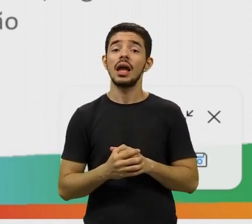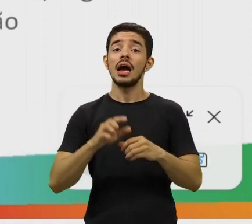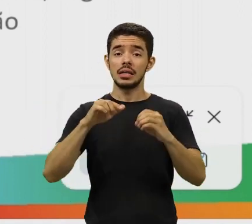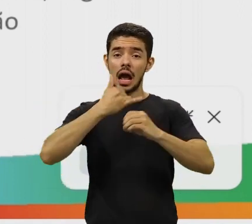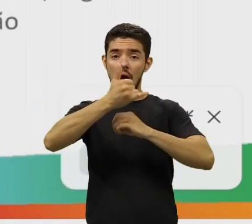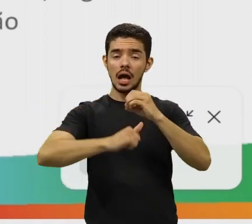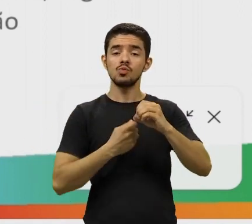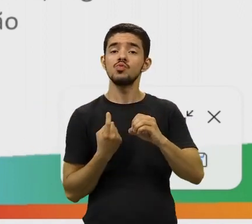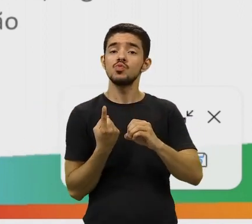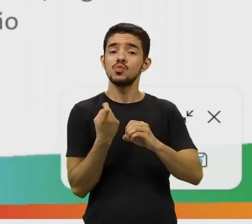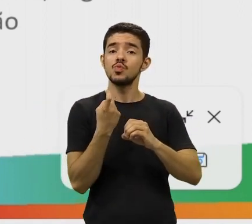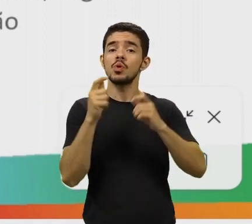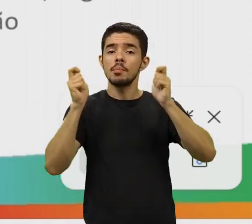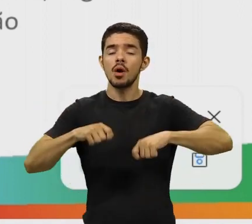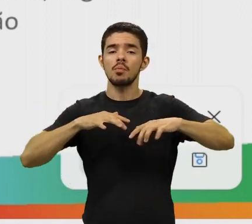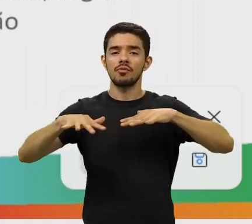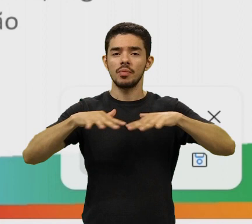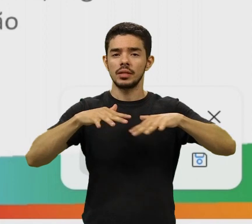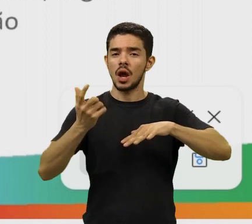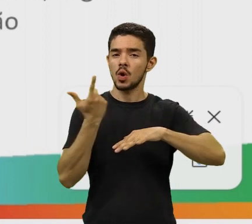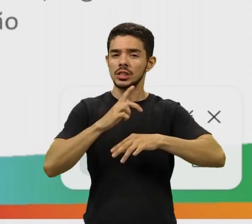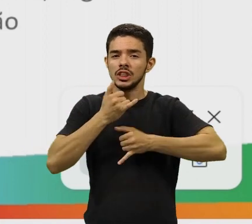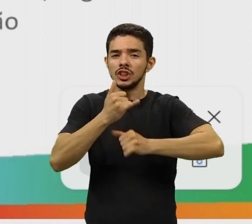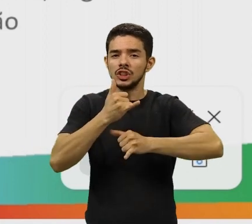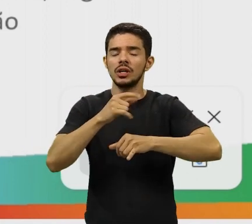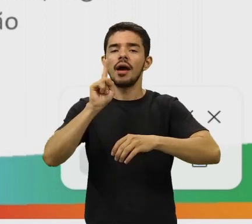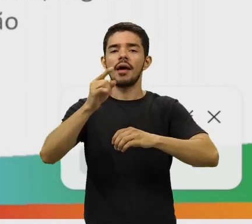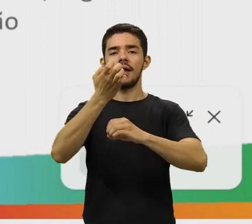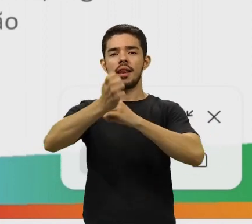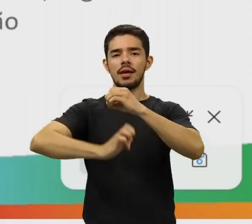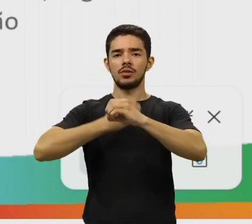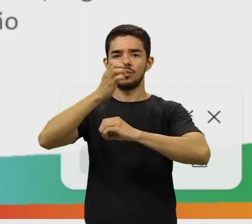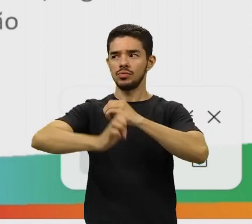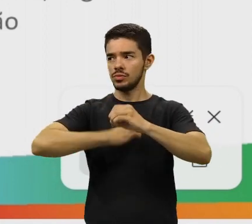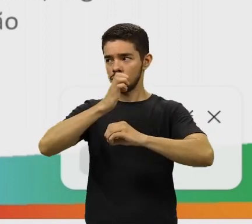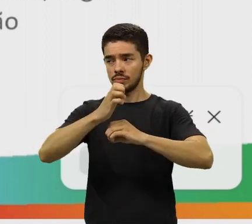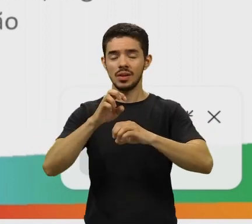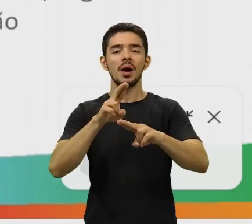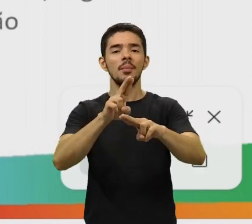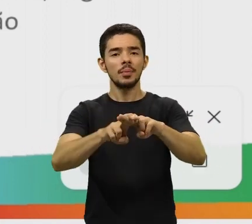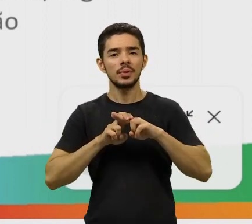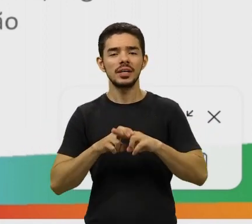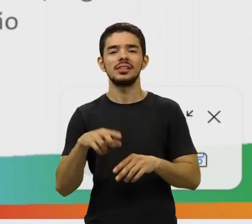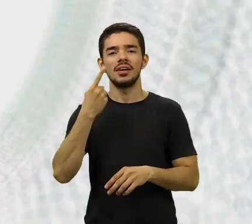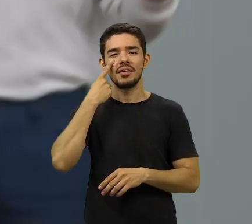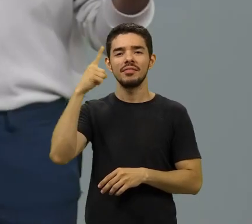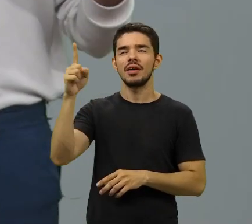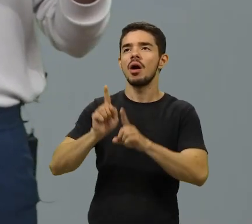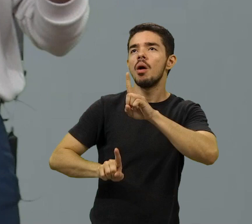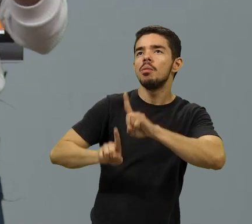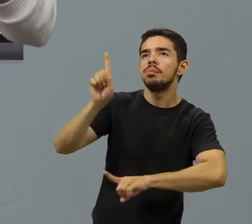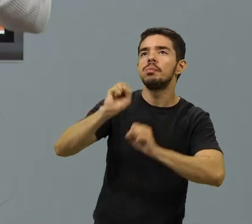que pode se movimentar para atingir um maior nível de energia são os elétrons, né? Por isso que nós vemos os fogos